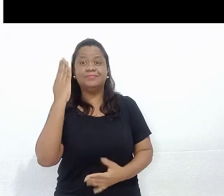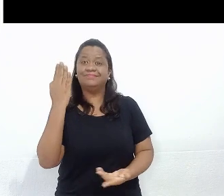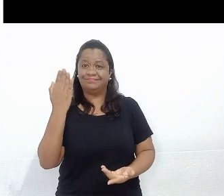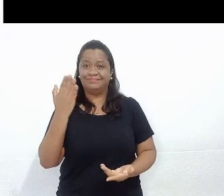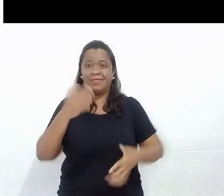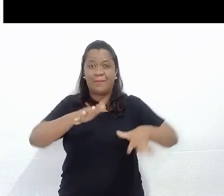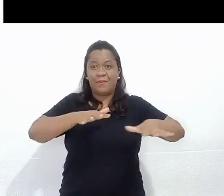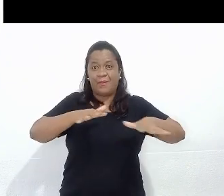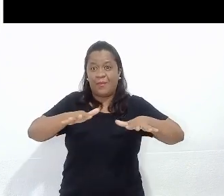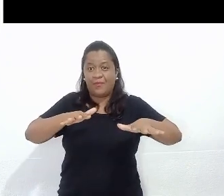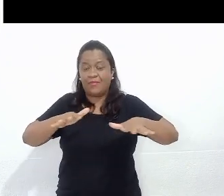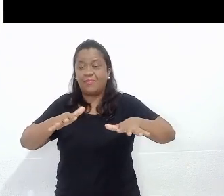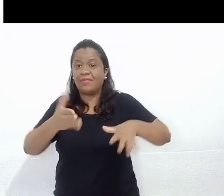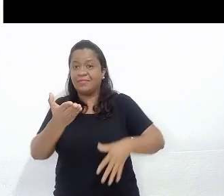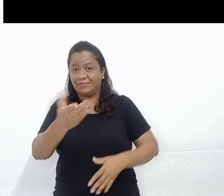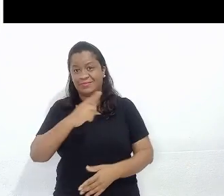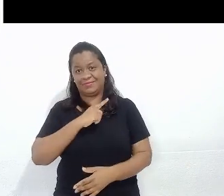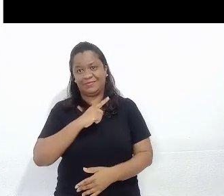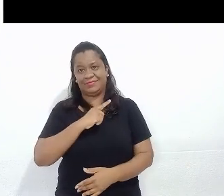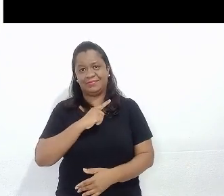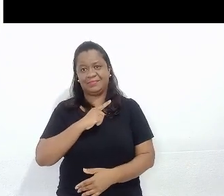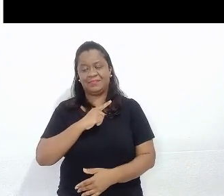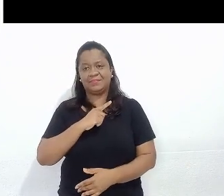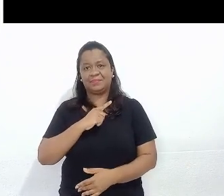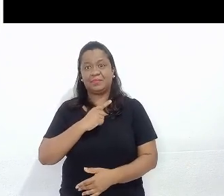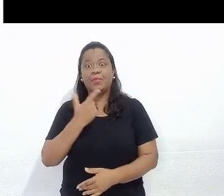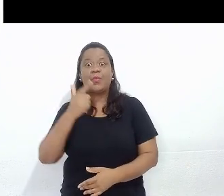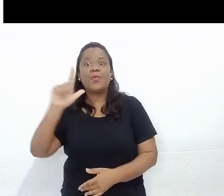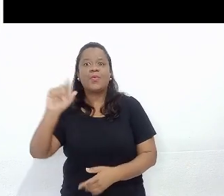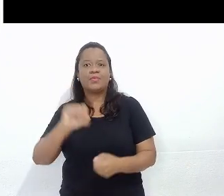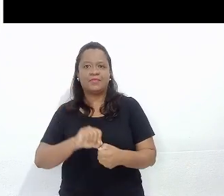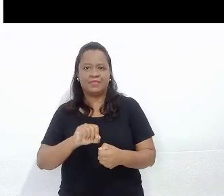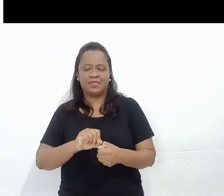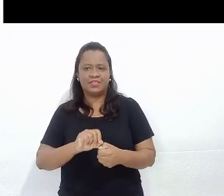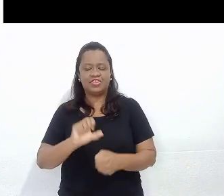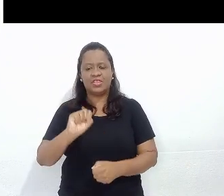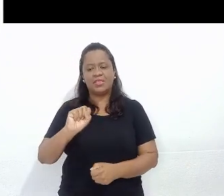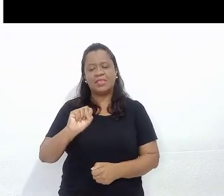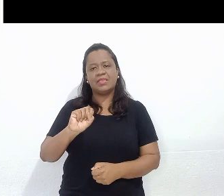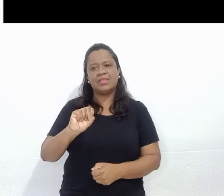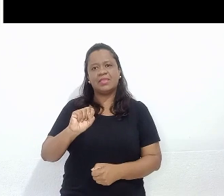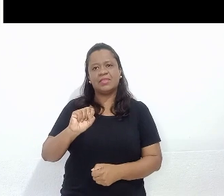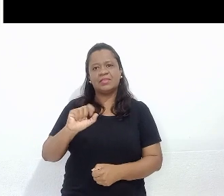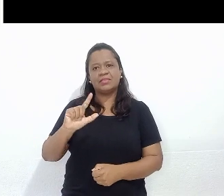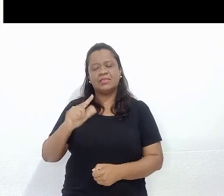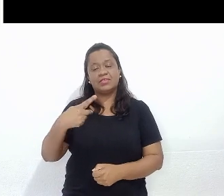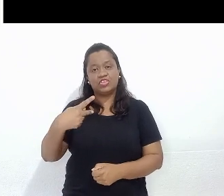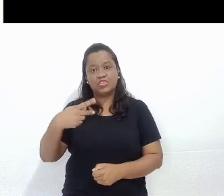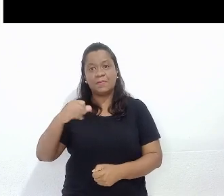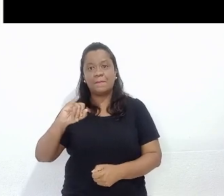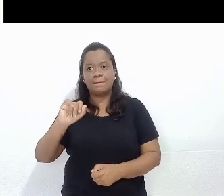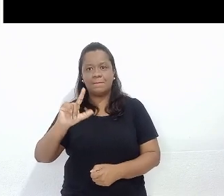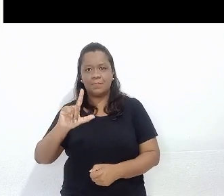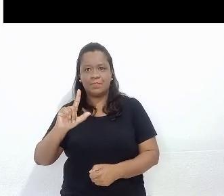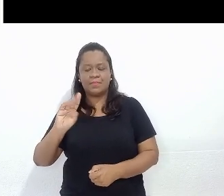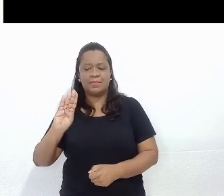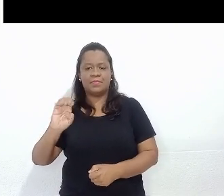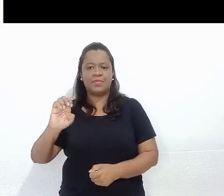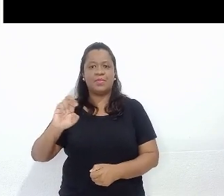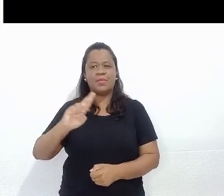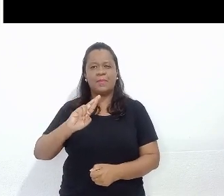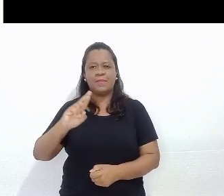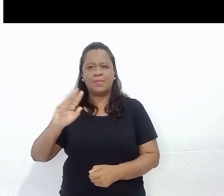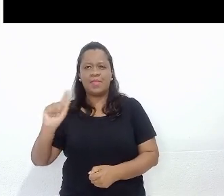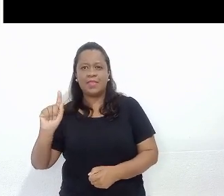né? Na sensação que você tem. Outro que fez isso também foi o Spielberg, no filme Tubarão, numa cena que o personagem está sentado assim